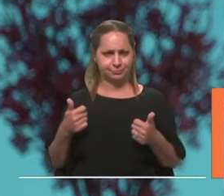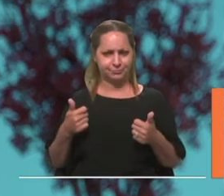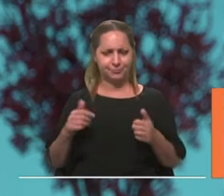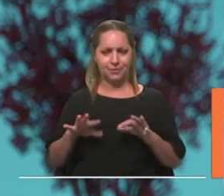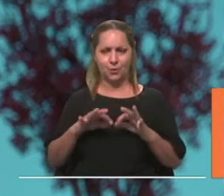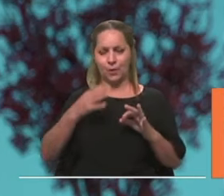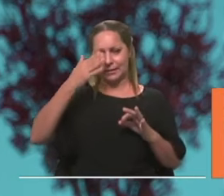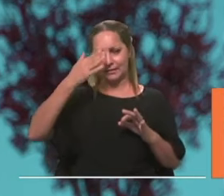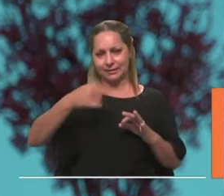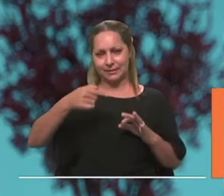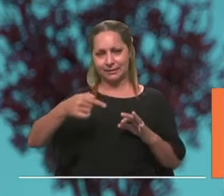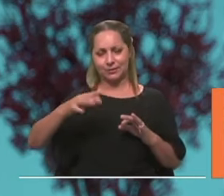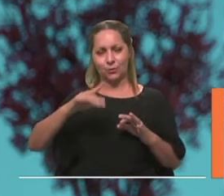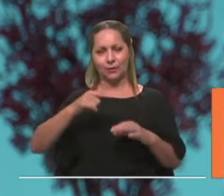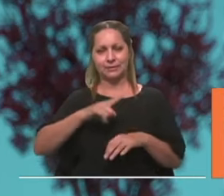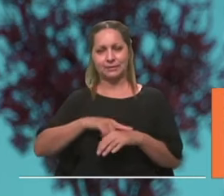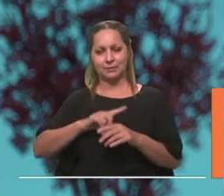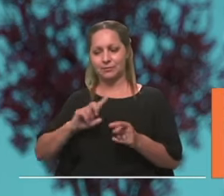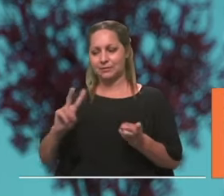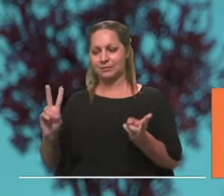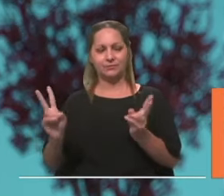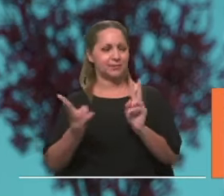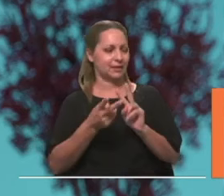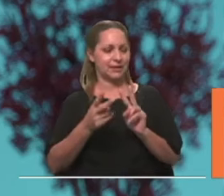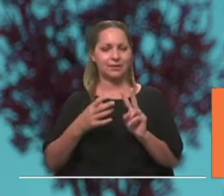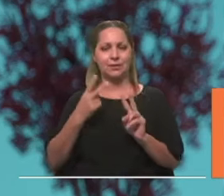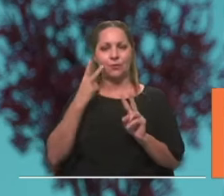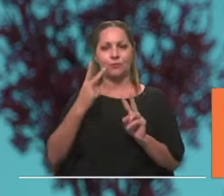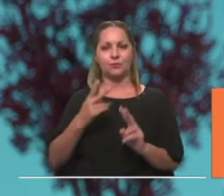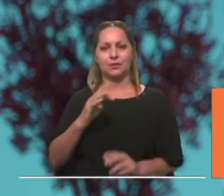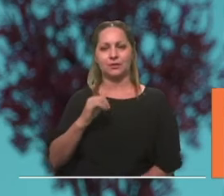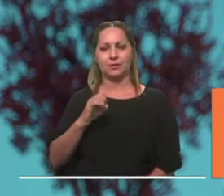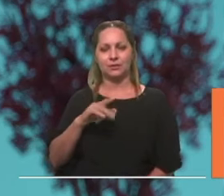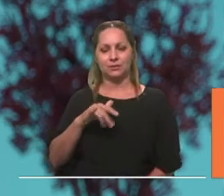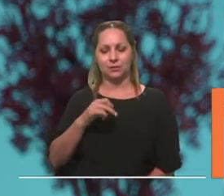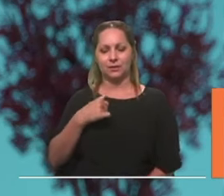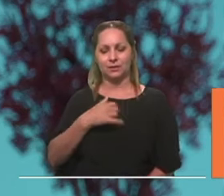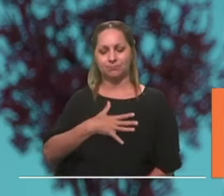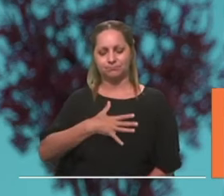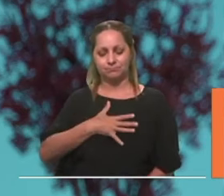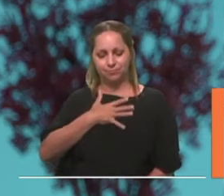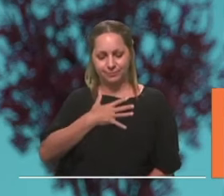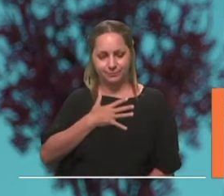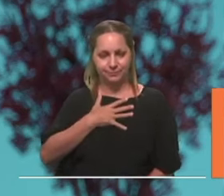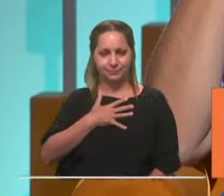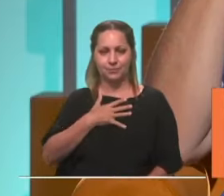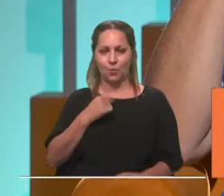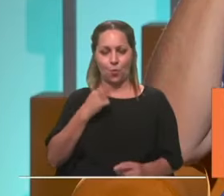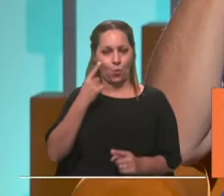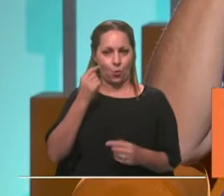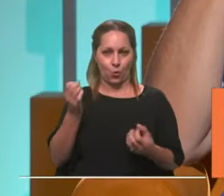dia. Quando torna-se o momento de virar e eu vejo a Sónia, é que eu pensei, ok, não sei, porque não conhecia a